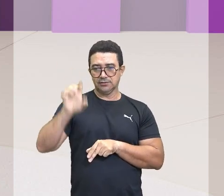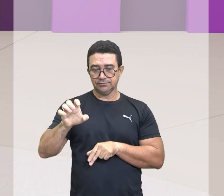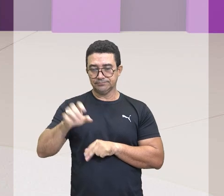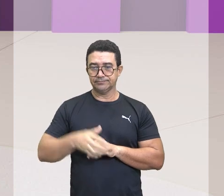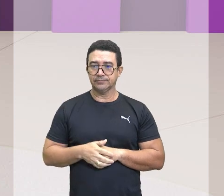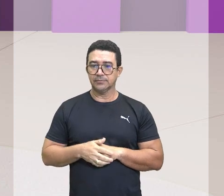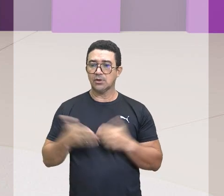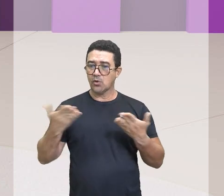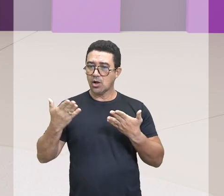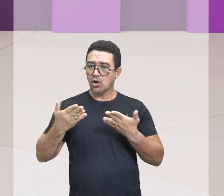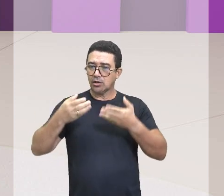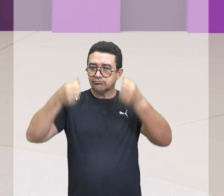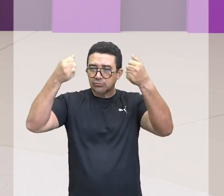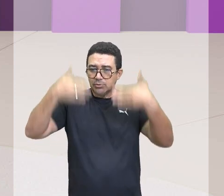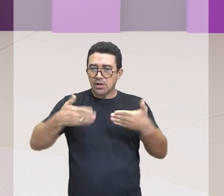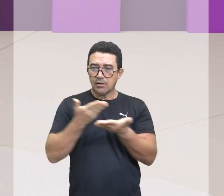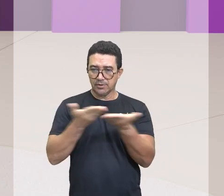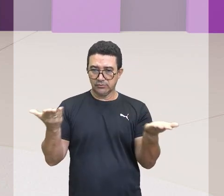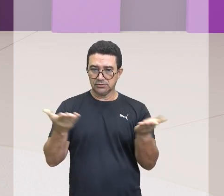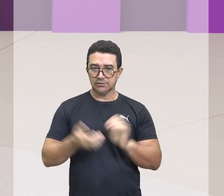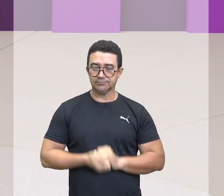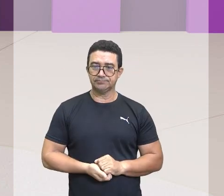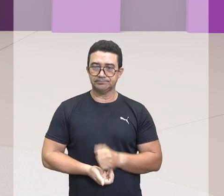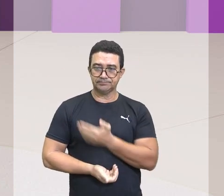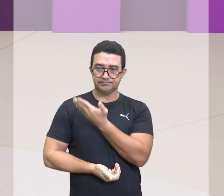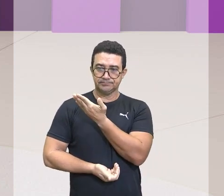dica para vocês. Então, muita atenção nessa hora.